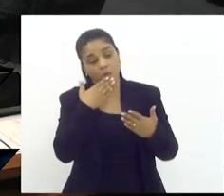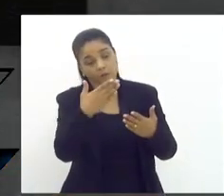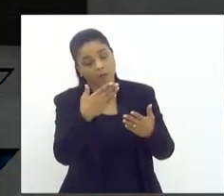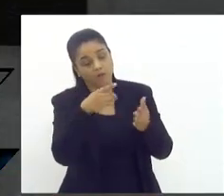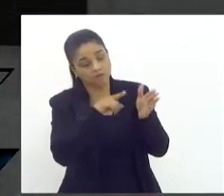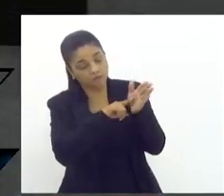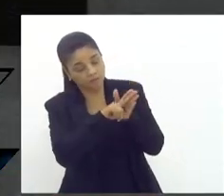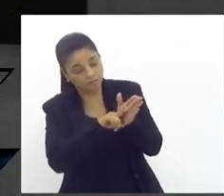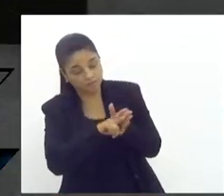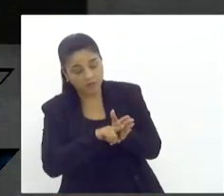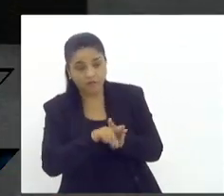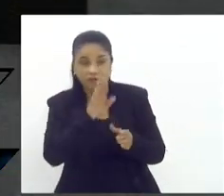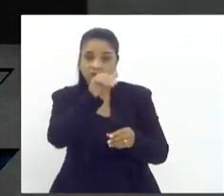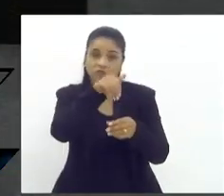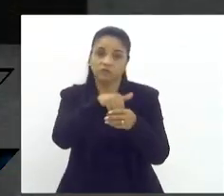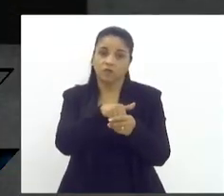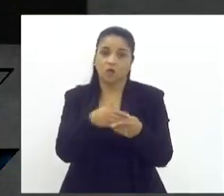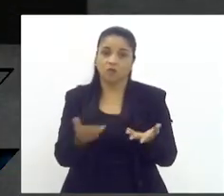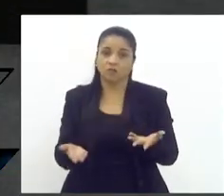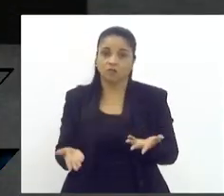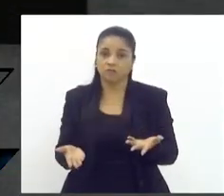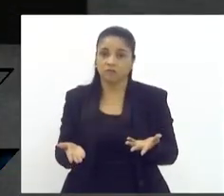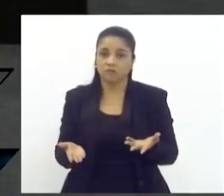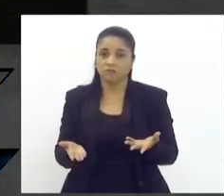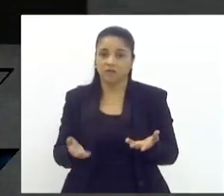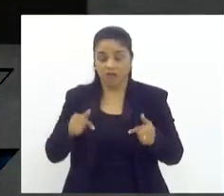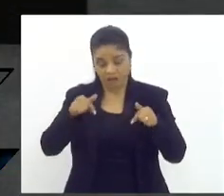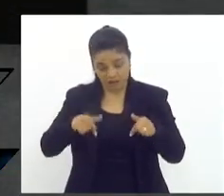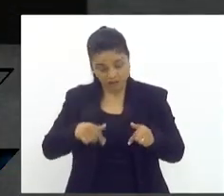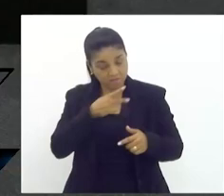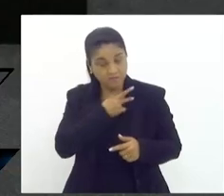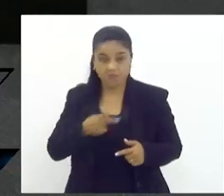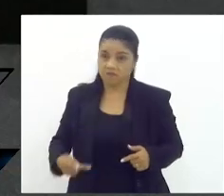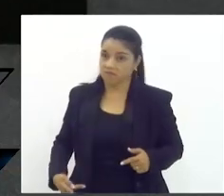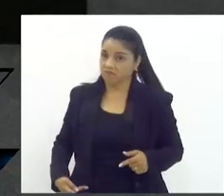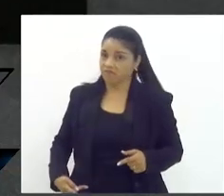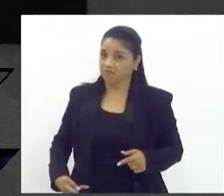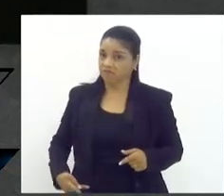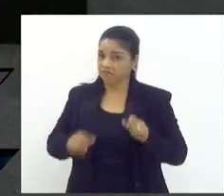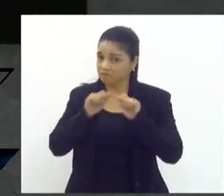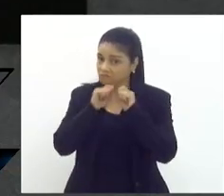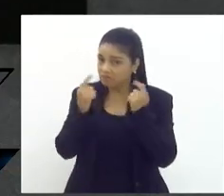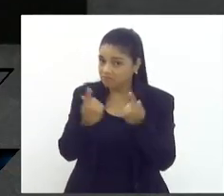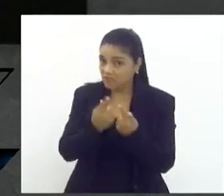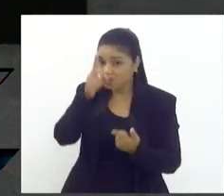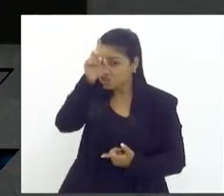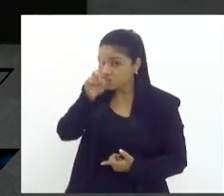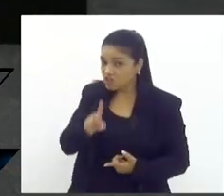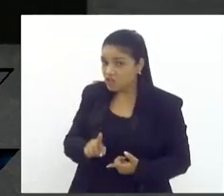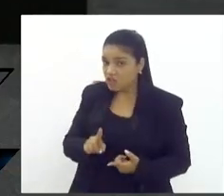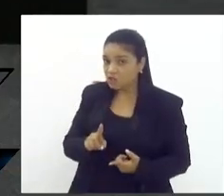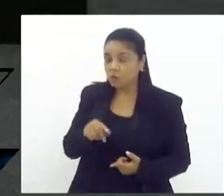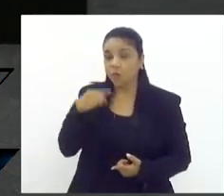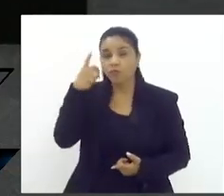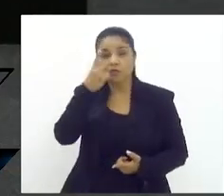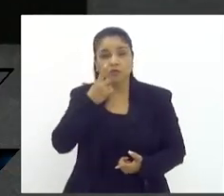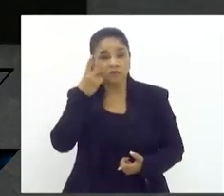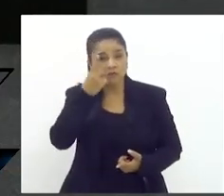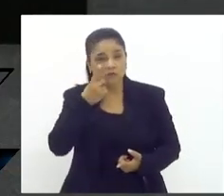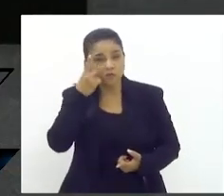porque a senhora Presidente Aqui nós temos direito como os deputados